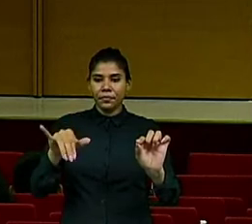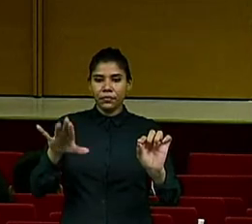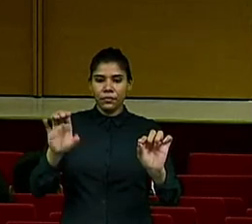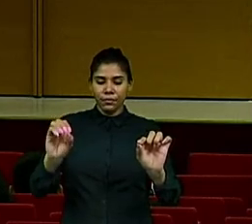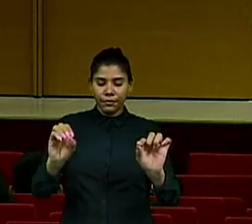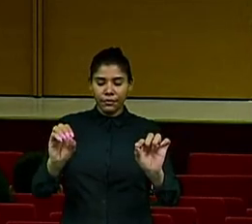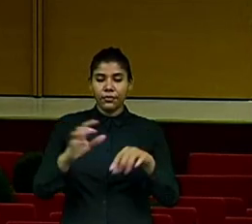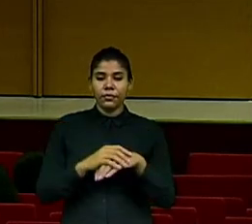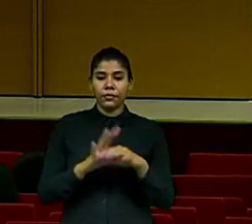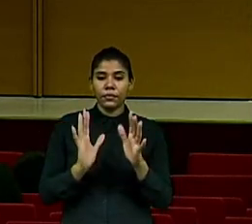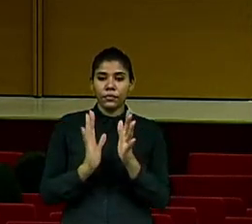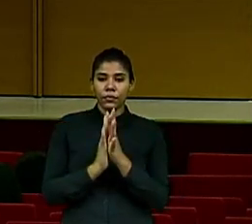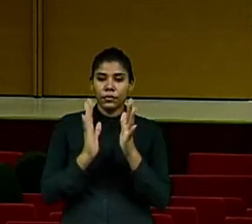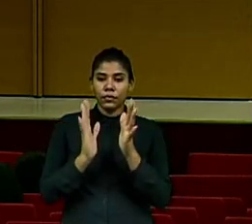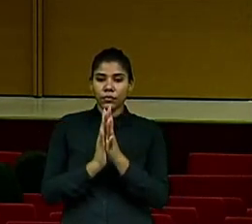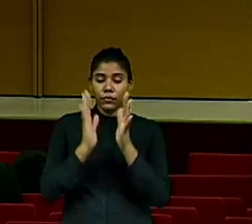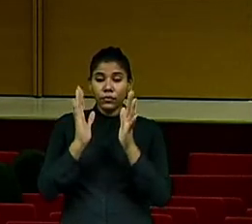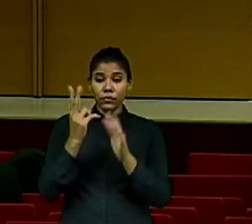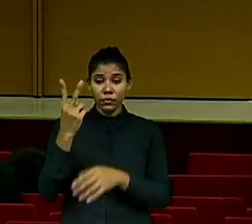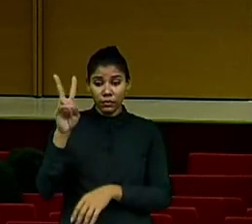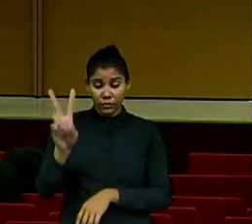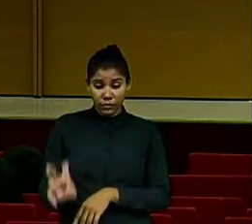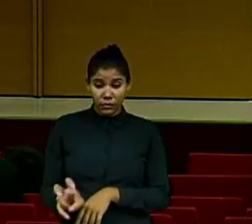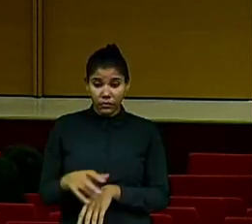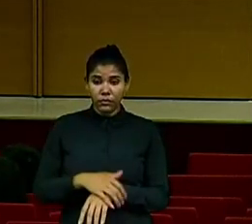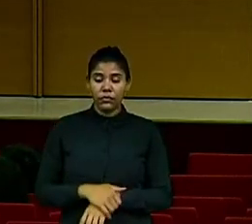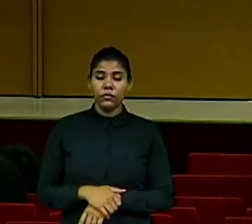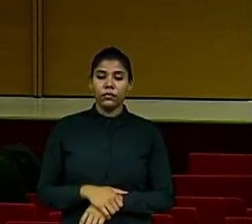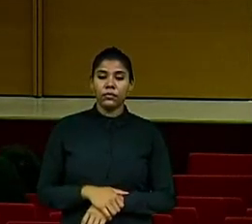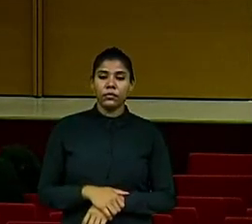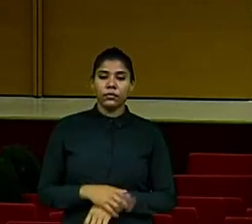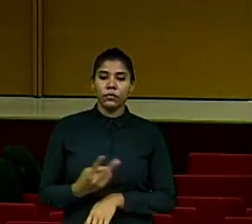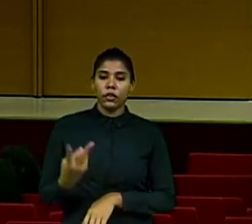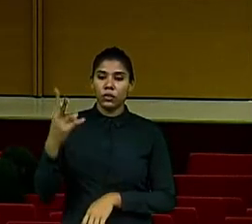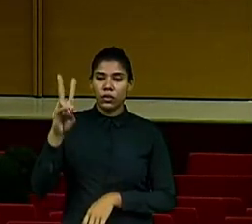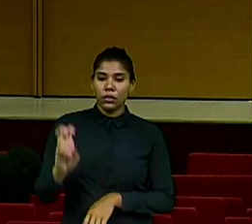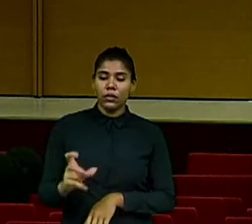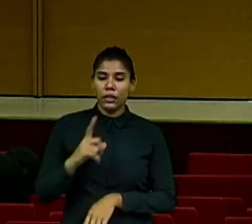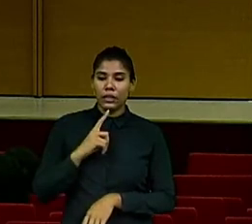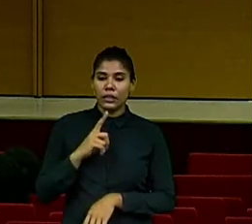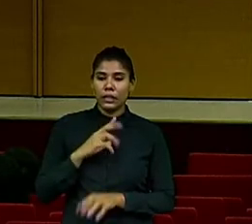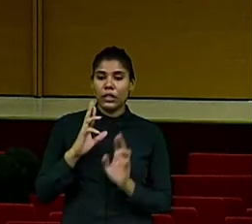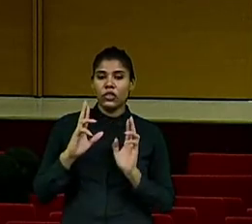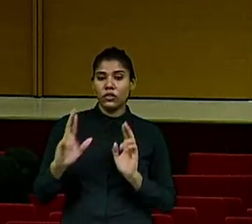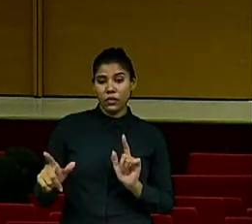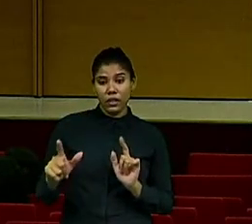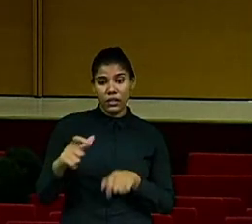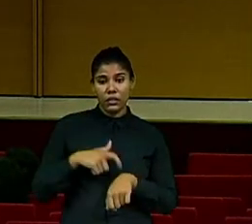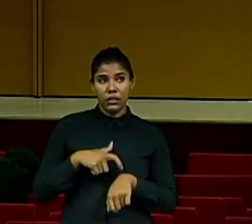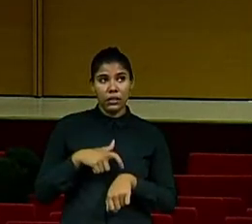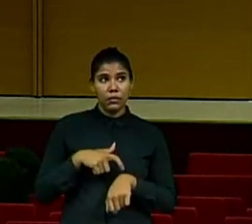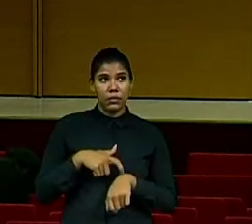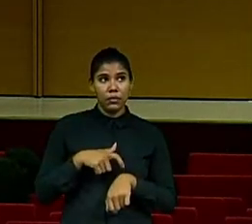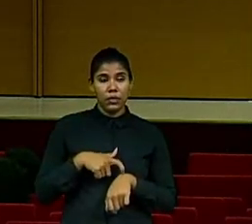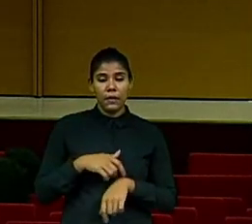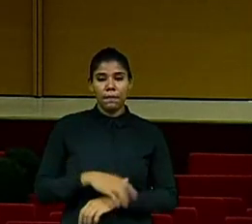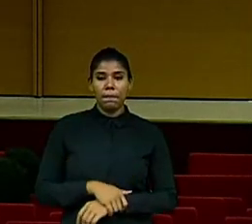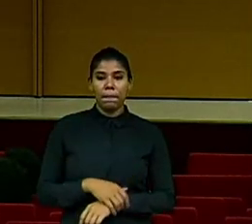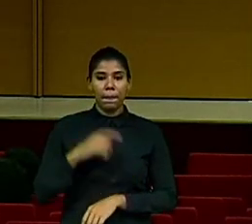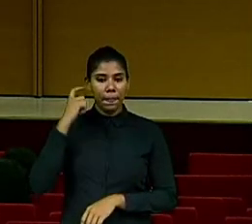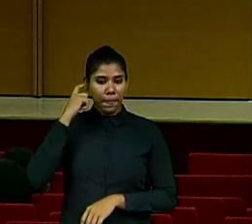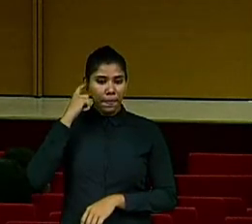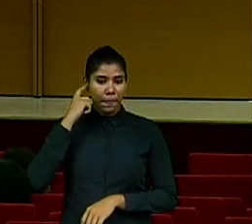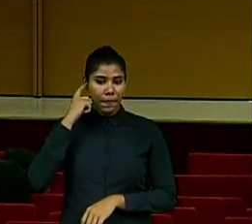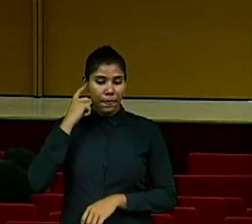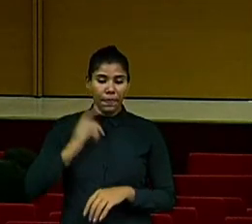palmas duas vezes duas vezes tem uma diferença de tempo essa diferença